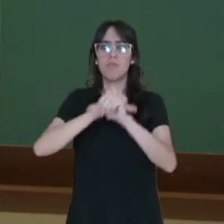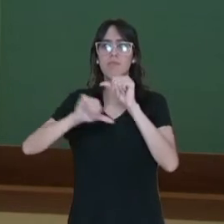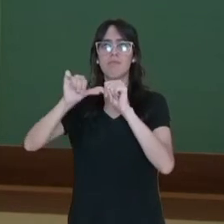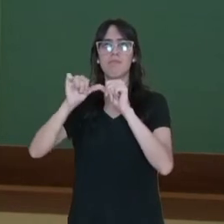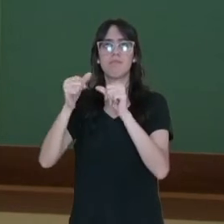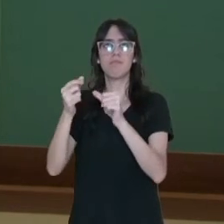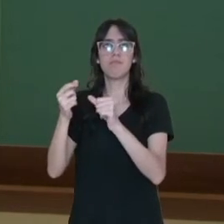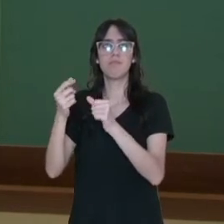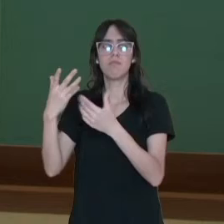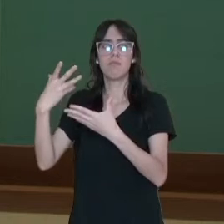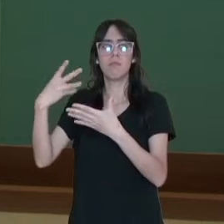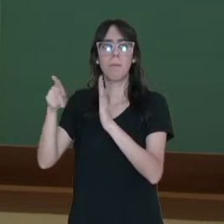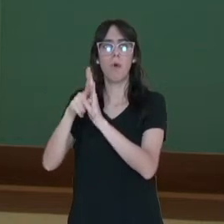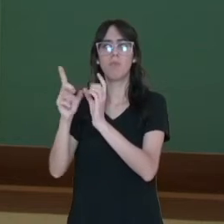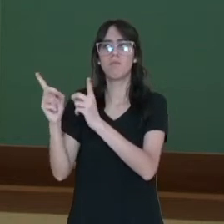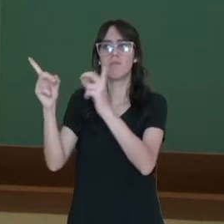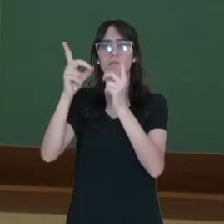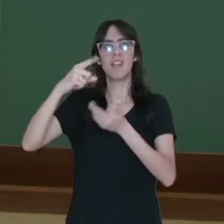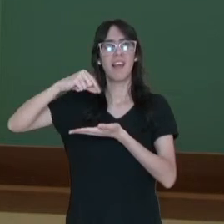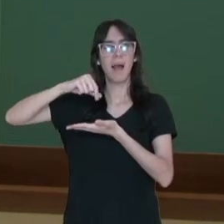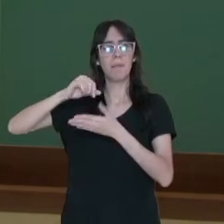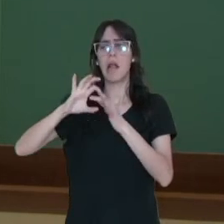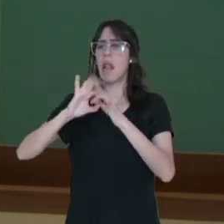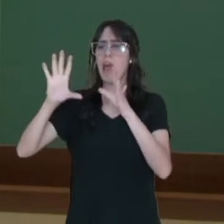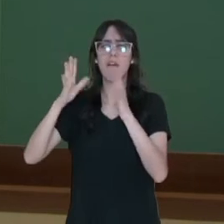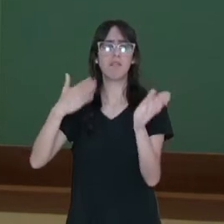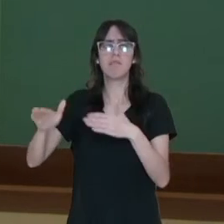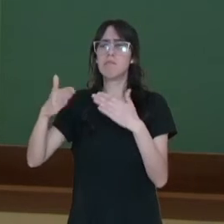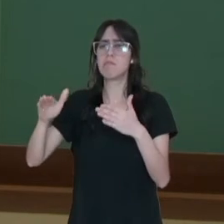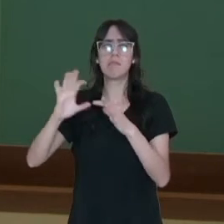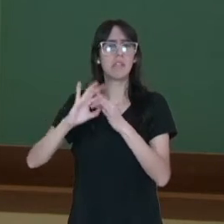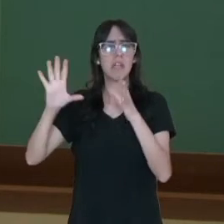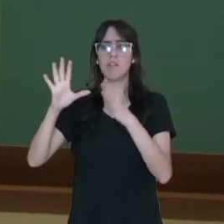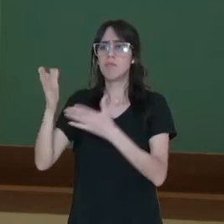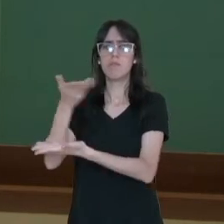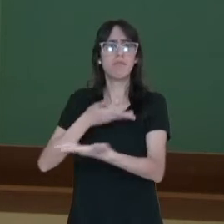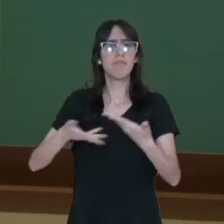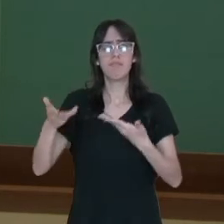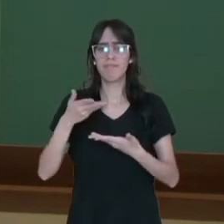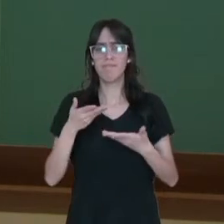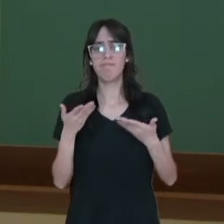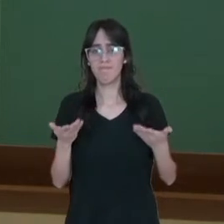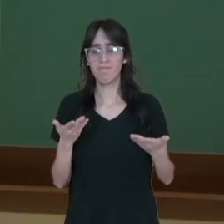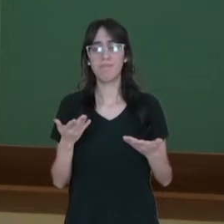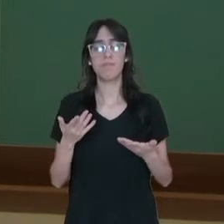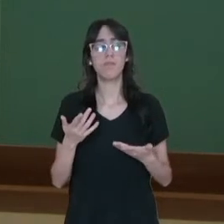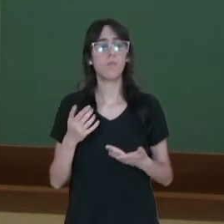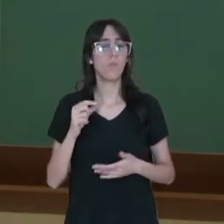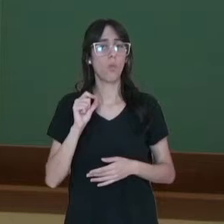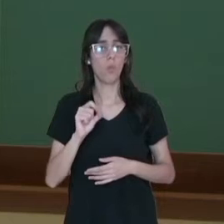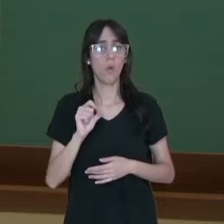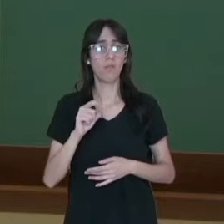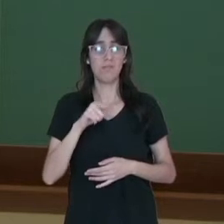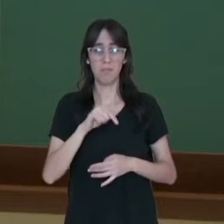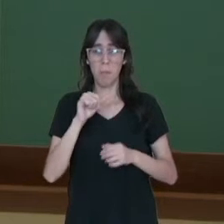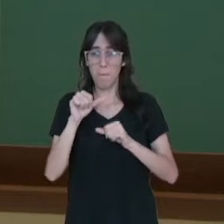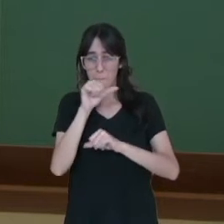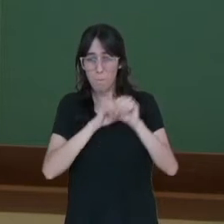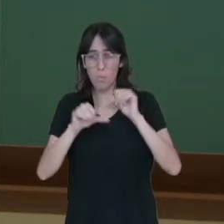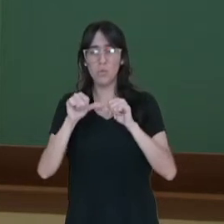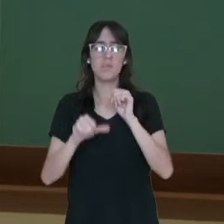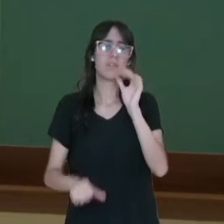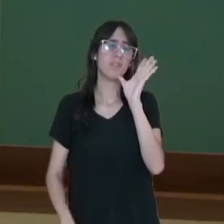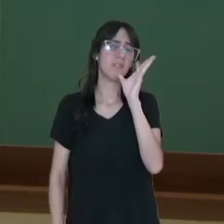mercado, uma economia capitalista, de livre produção, livre iniciativa. Então, essa transição, muito demorada,